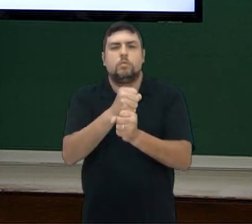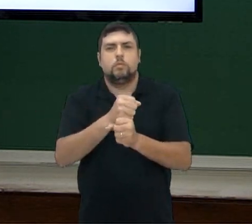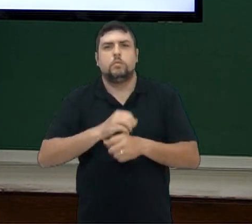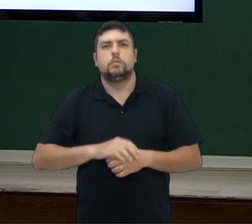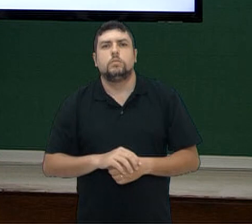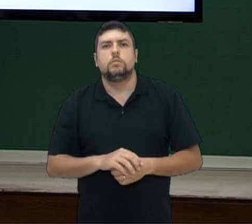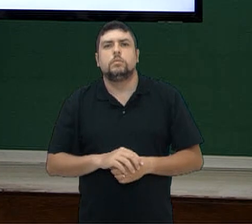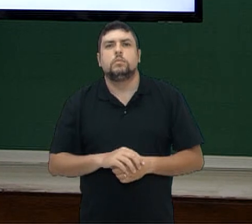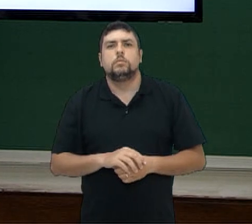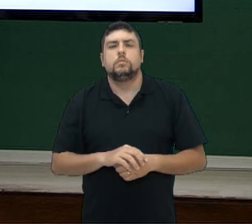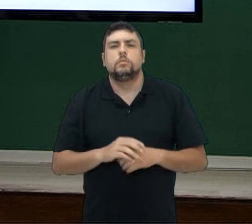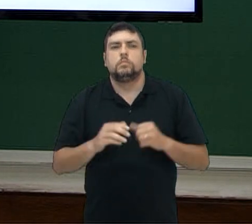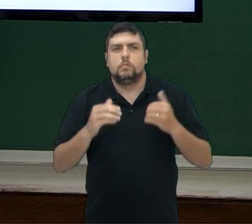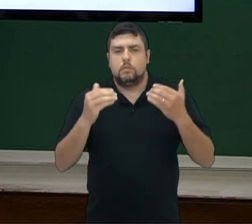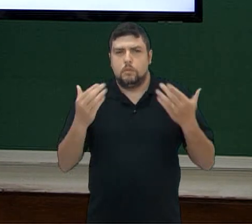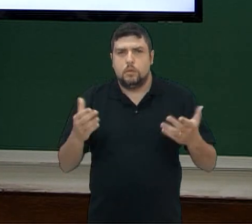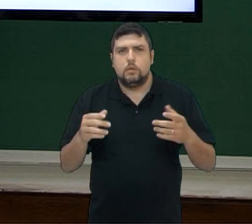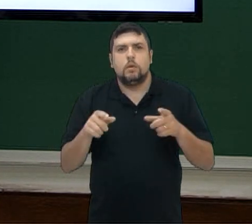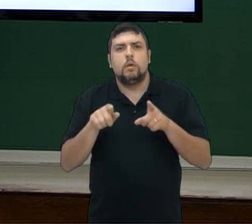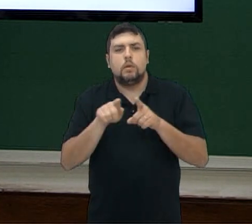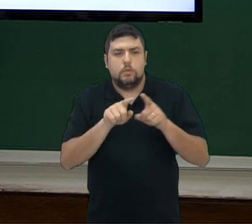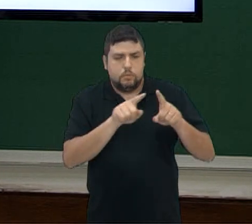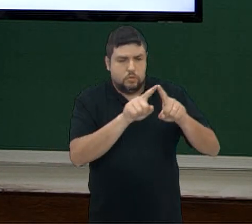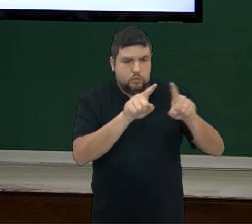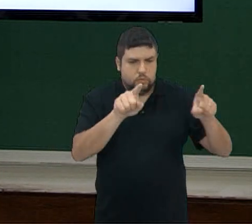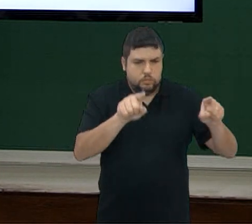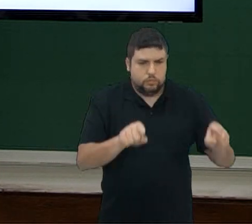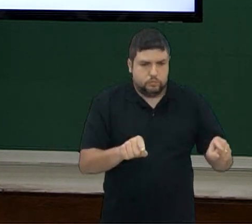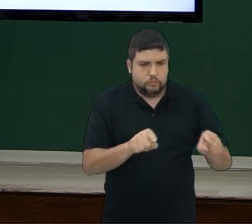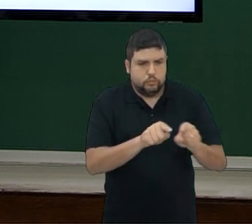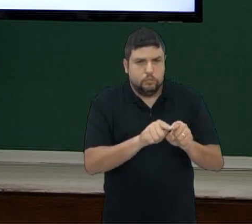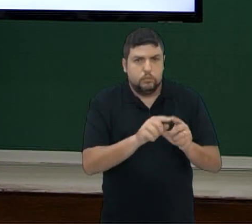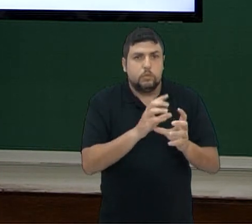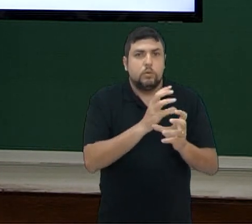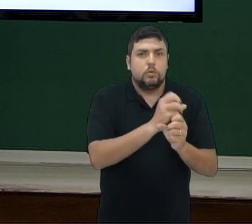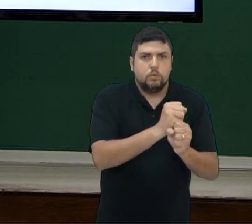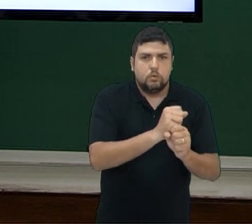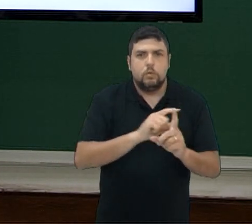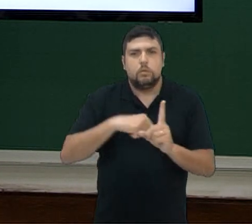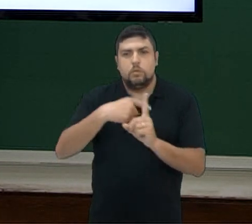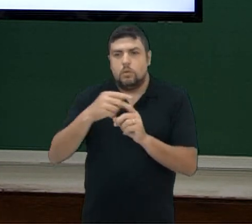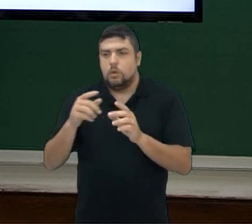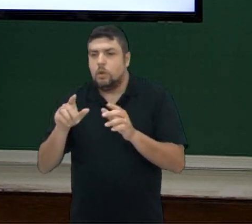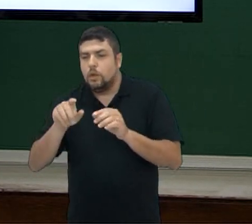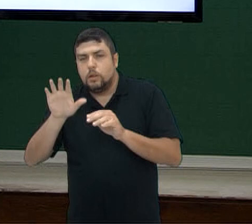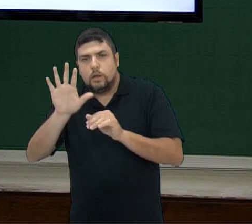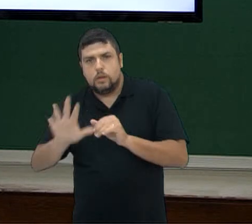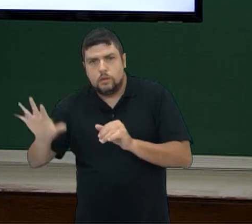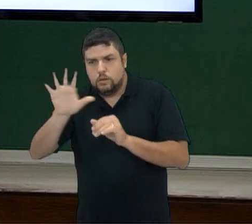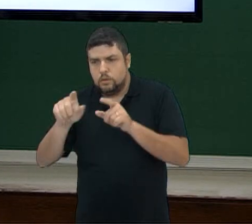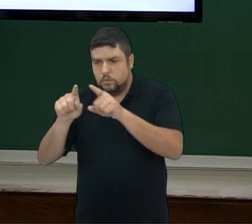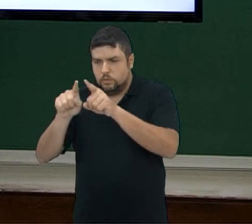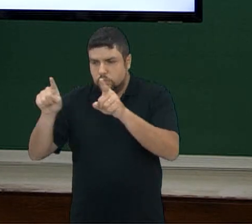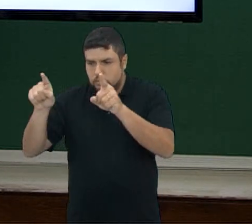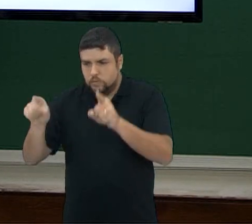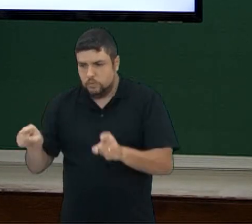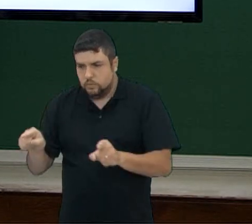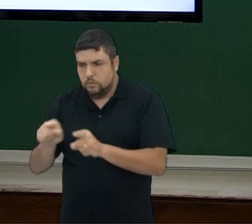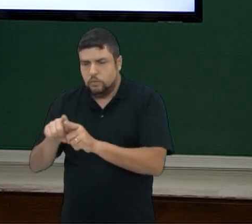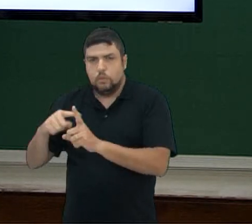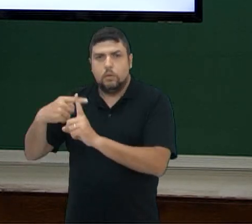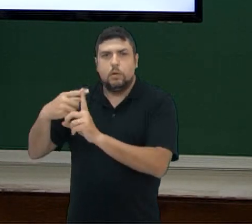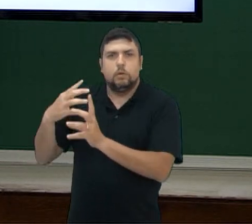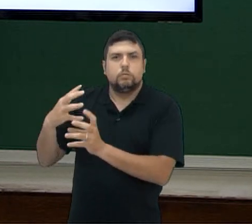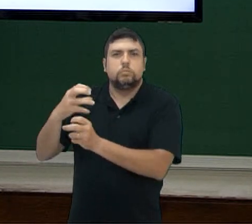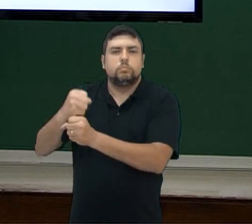daqui, também vou somar os 4 lados para calcular o perímetro. São proporcionais ao raio. O que quer